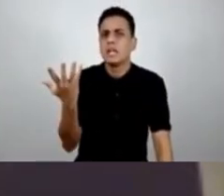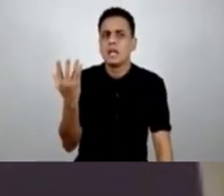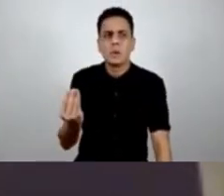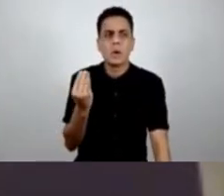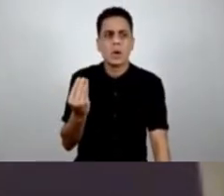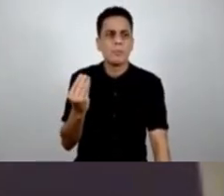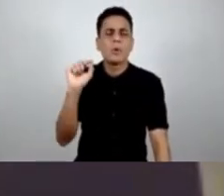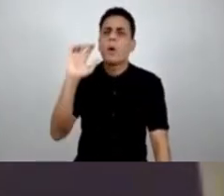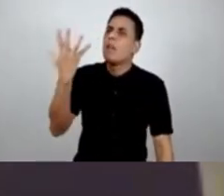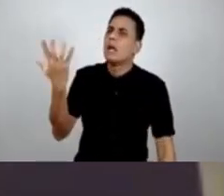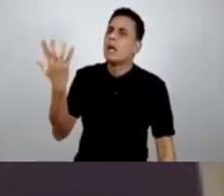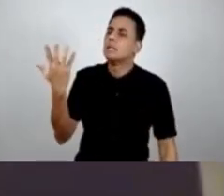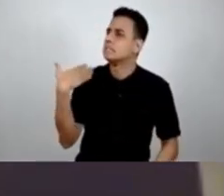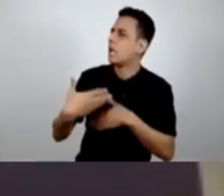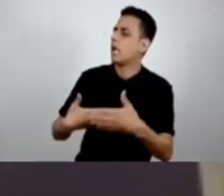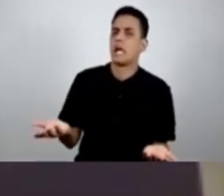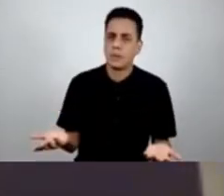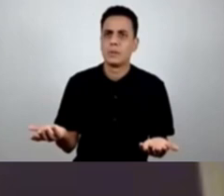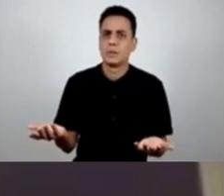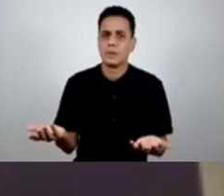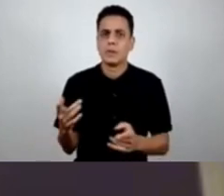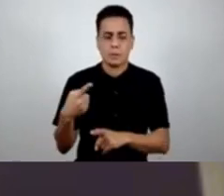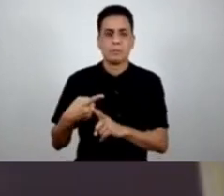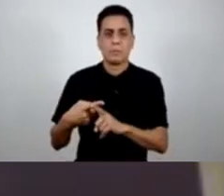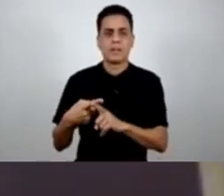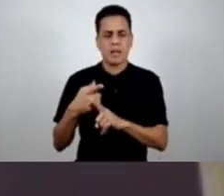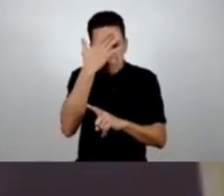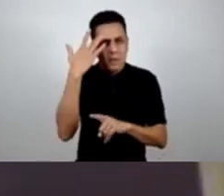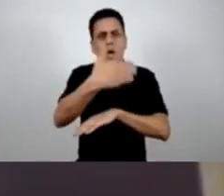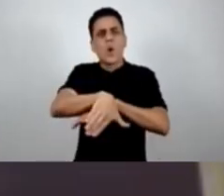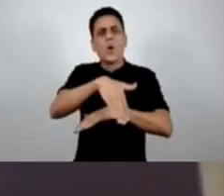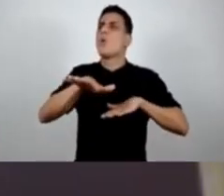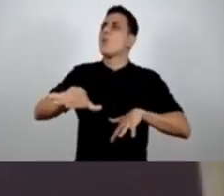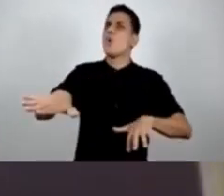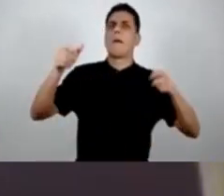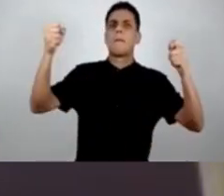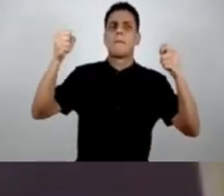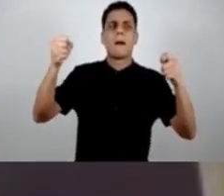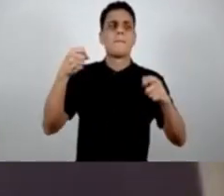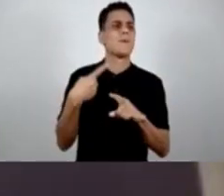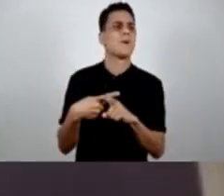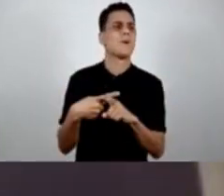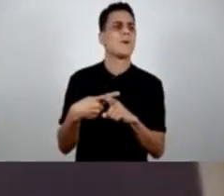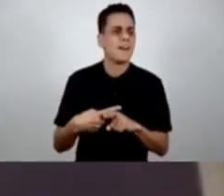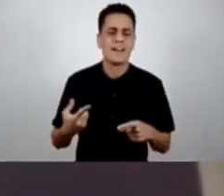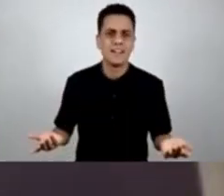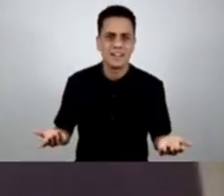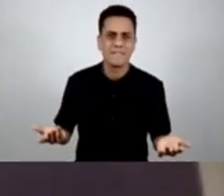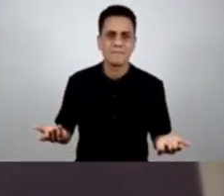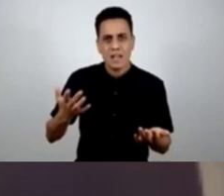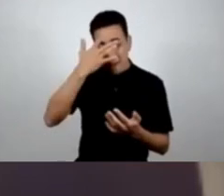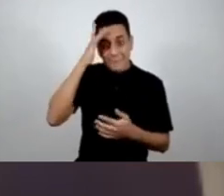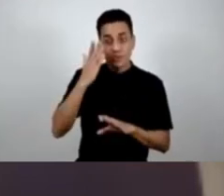pensávamos que o Brasil estava... porque a gente está na rua? Nós pensávamos que todo mundo estava muito,